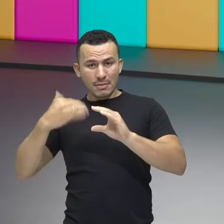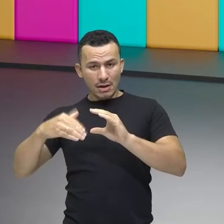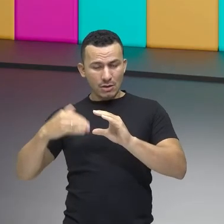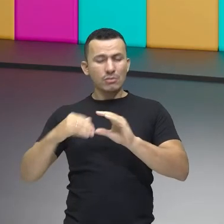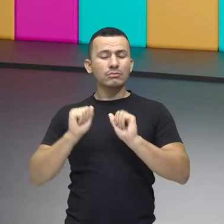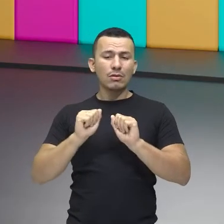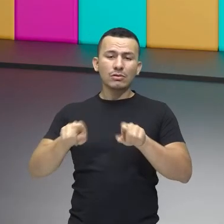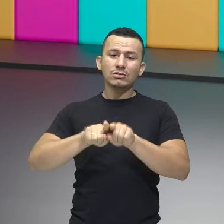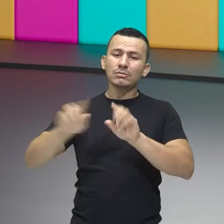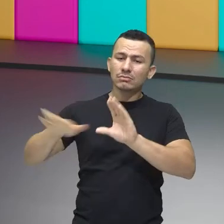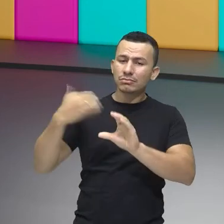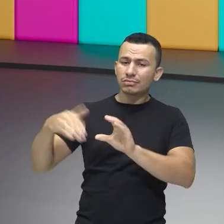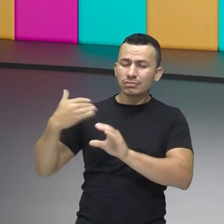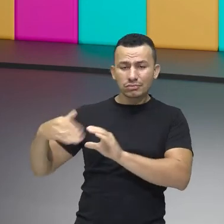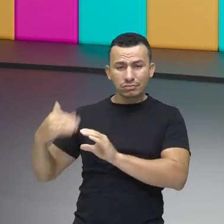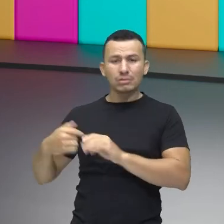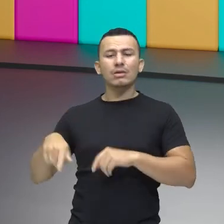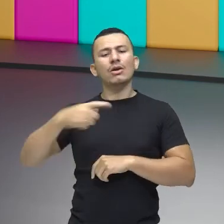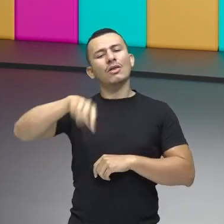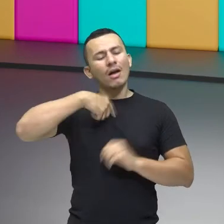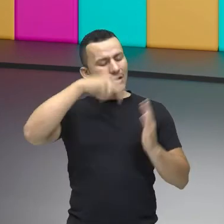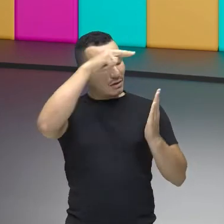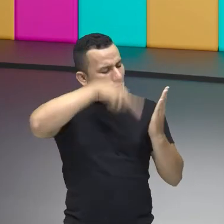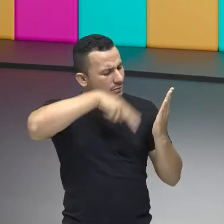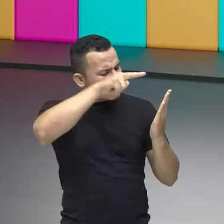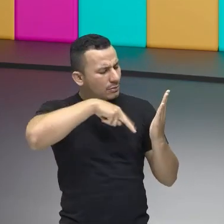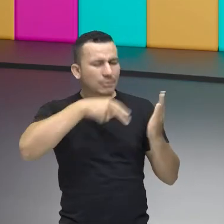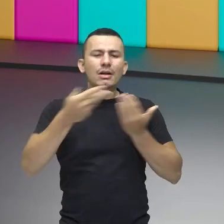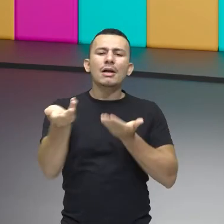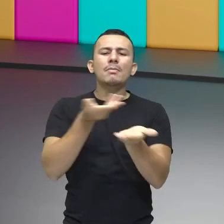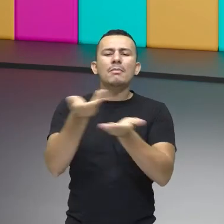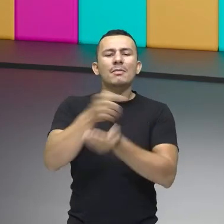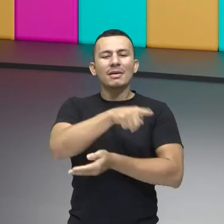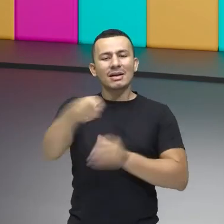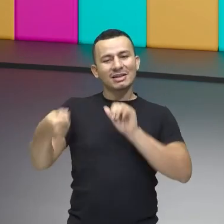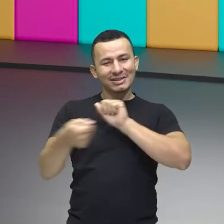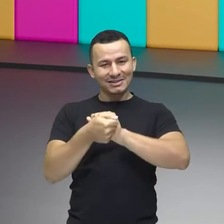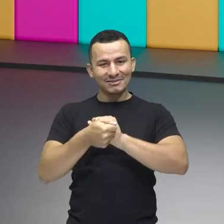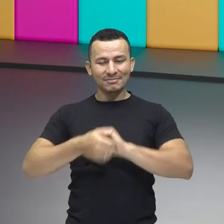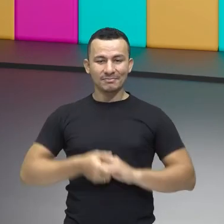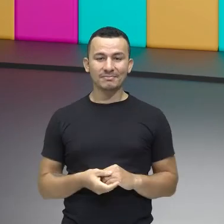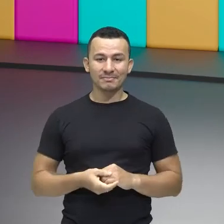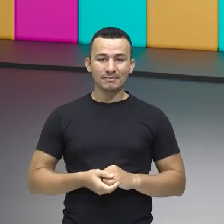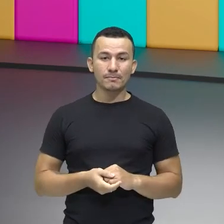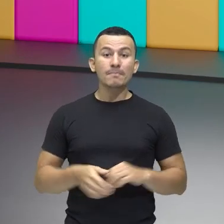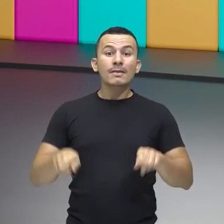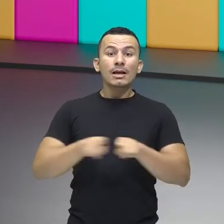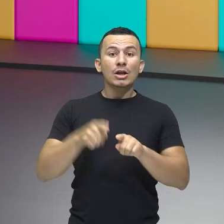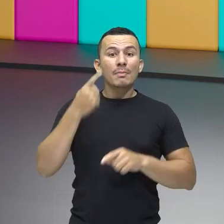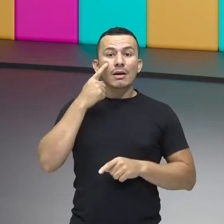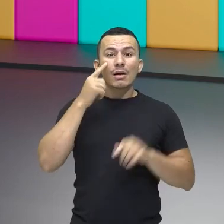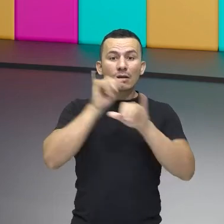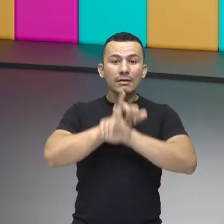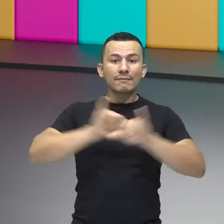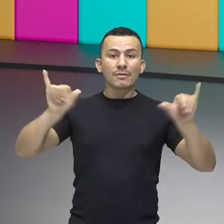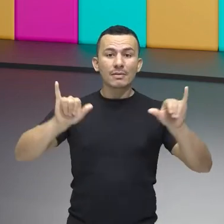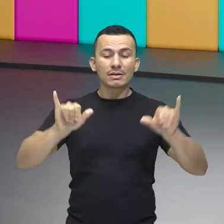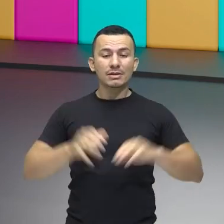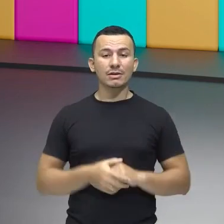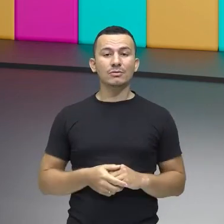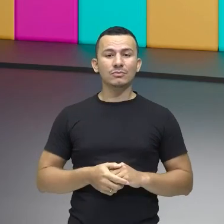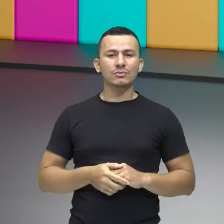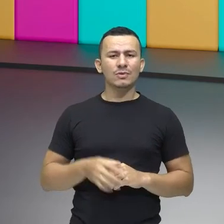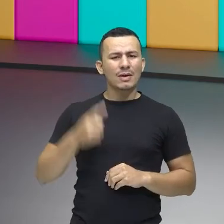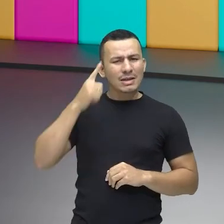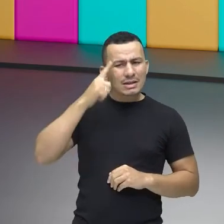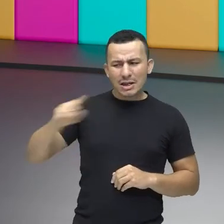psicossocial@seduc.net, para que nós possamos também ler, dialogar com você sobre isso. Eu vou passar também um aviso aqui importante, porque nós estamos chegando numa semana